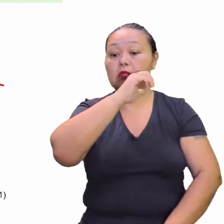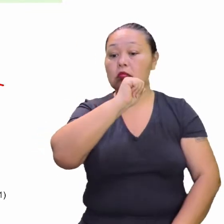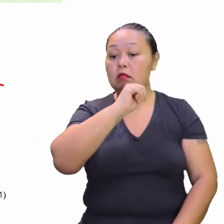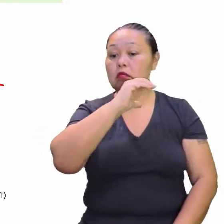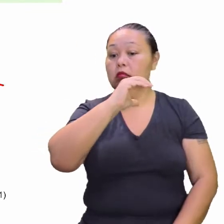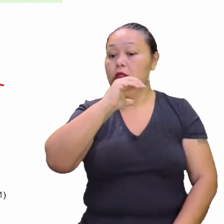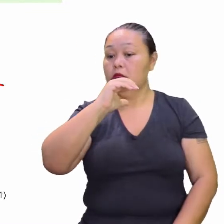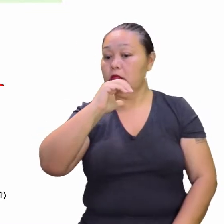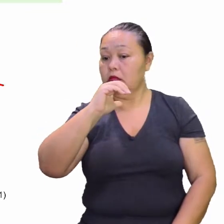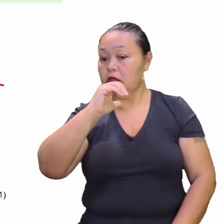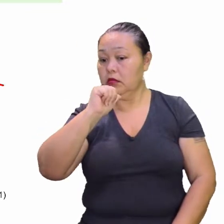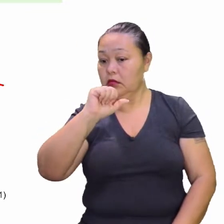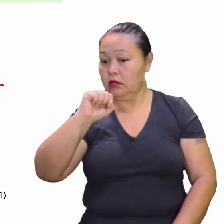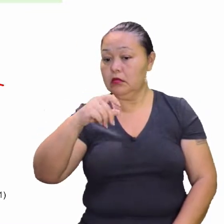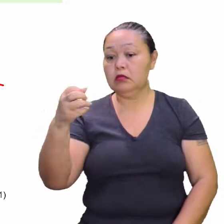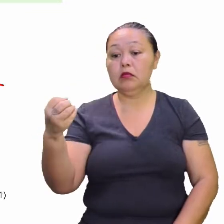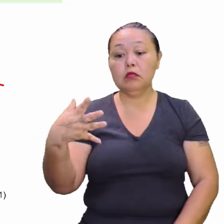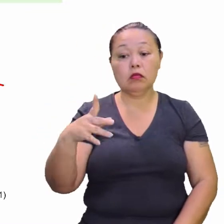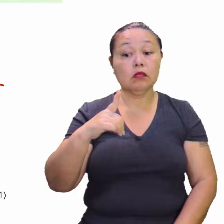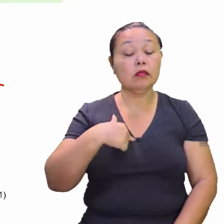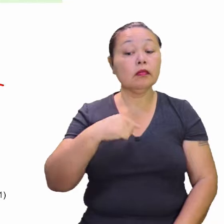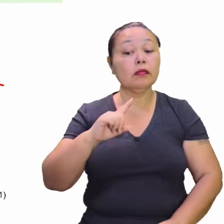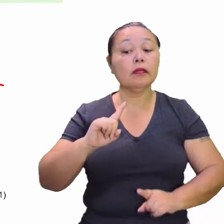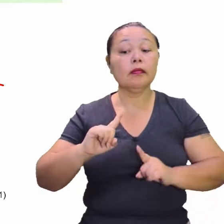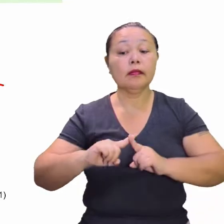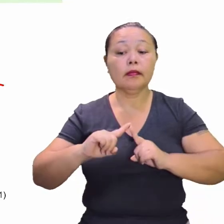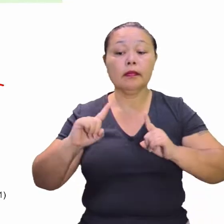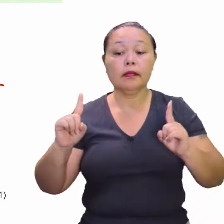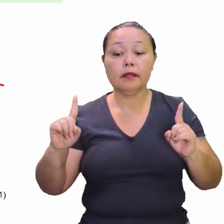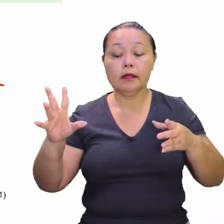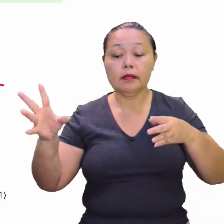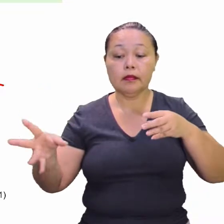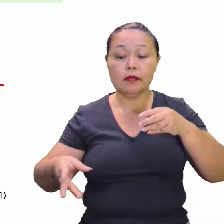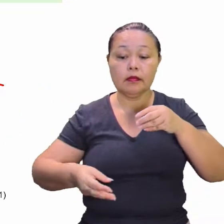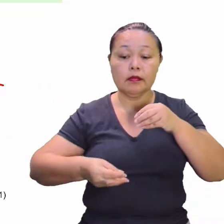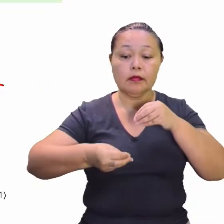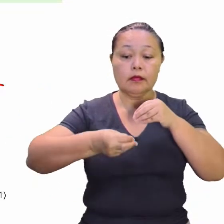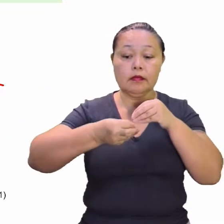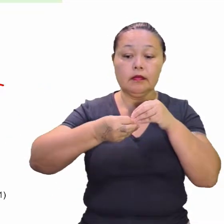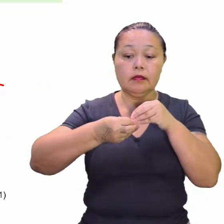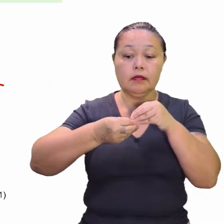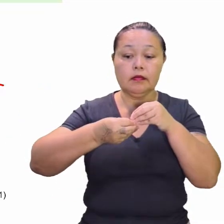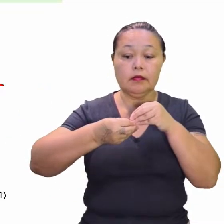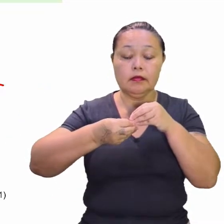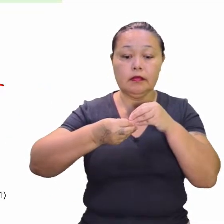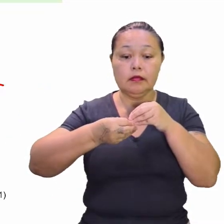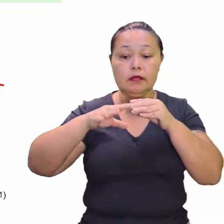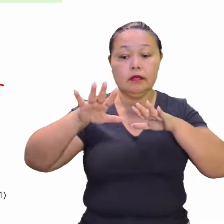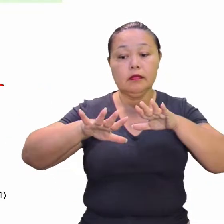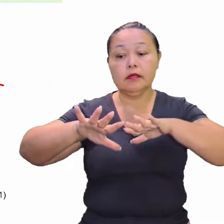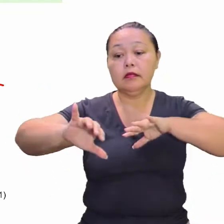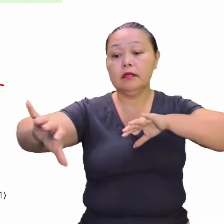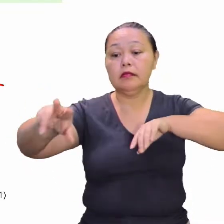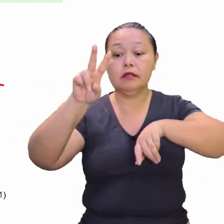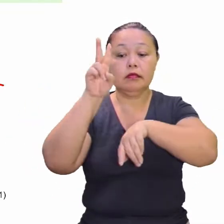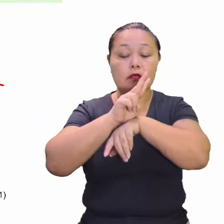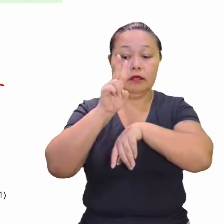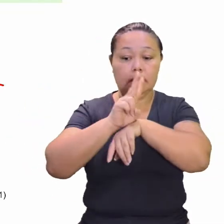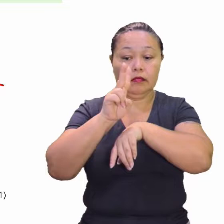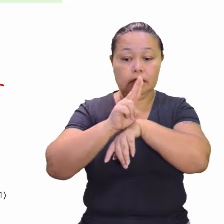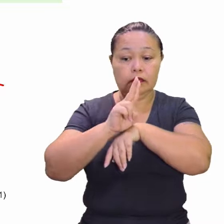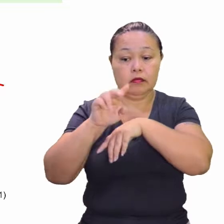Novos. Beleza, mas eles não estão incorporados nesse sentido, porque estão em áreas de